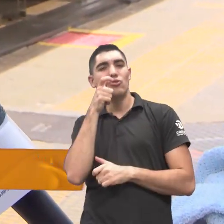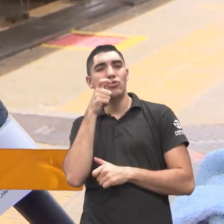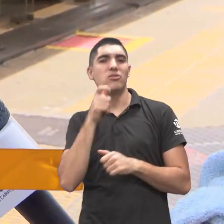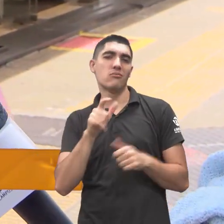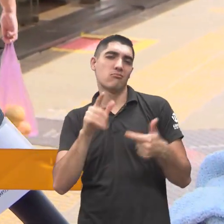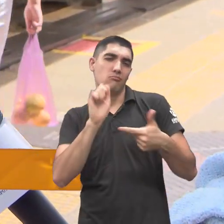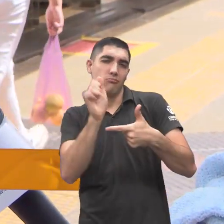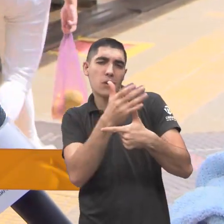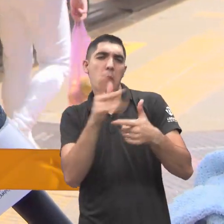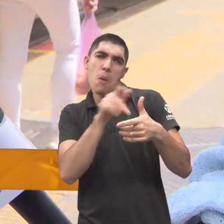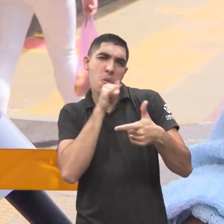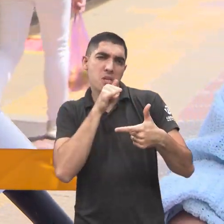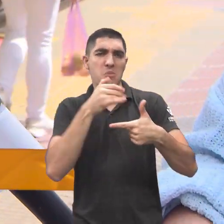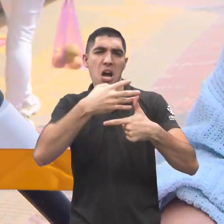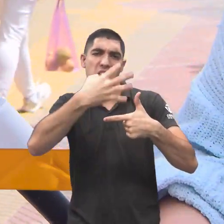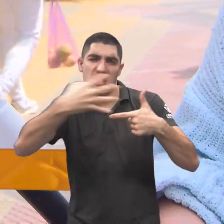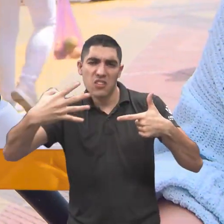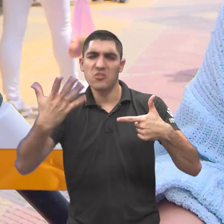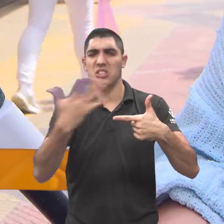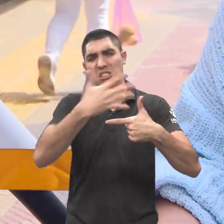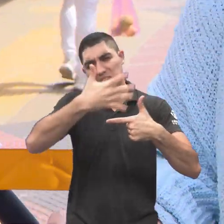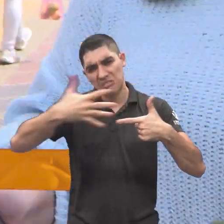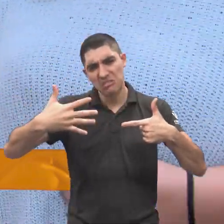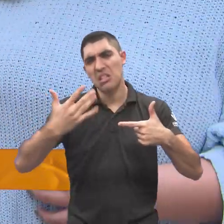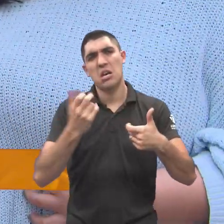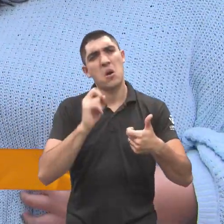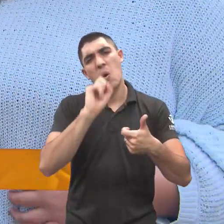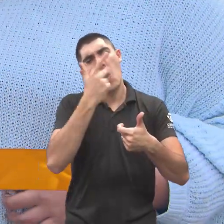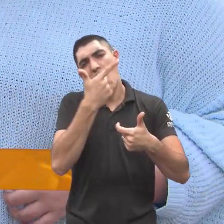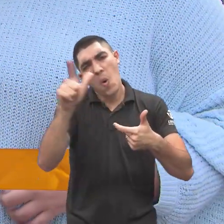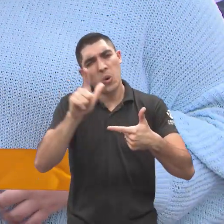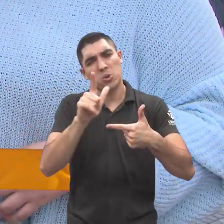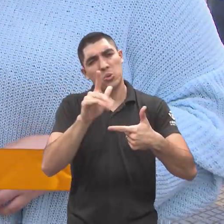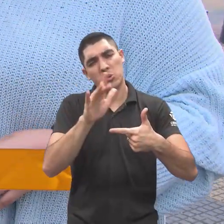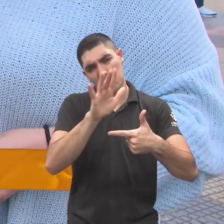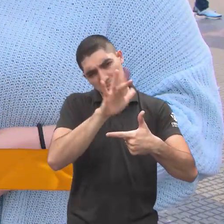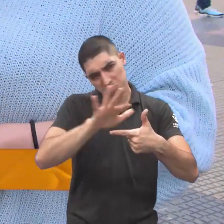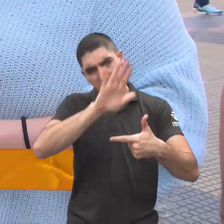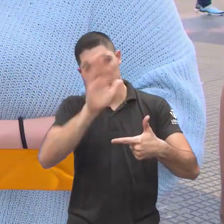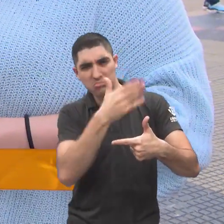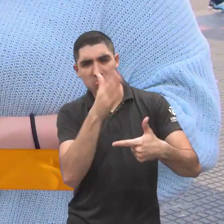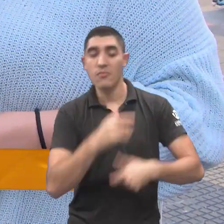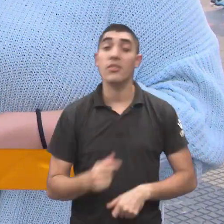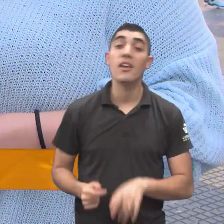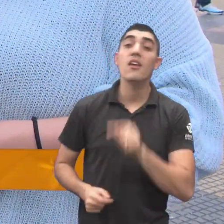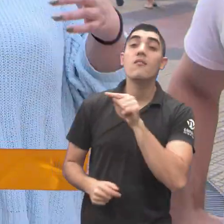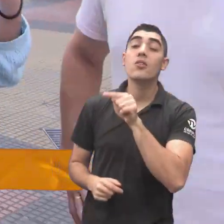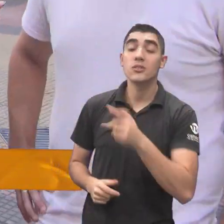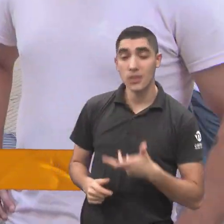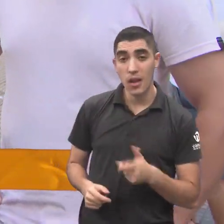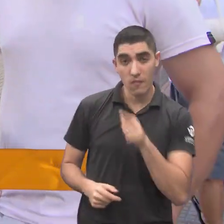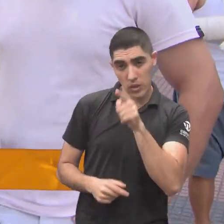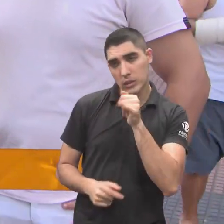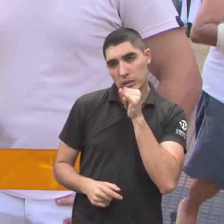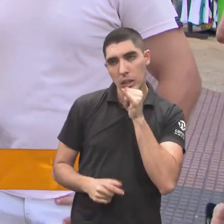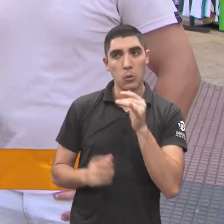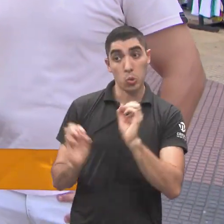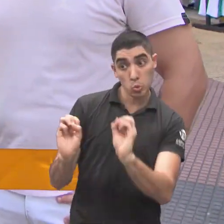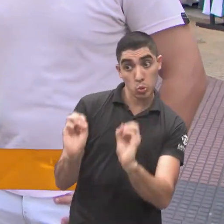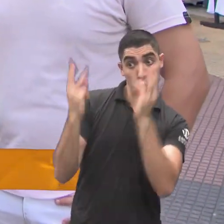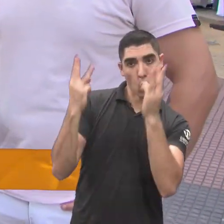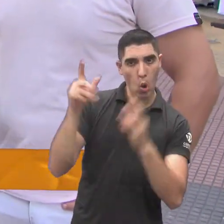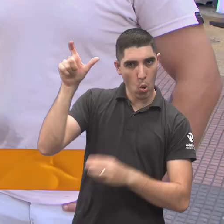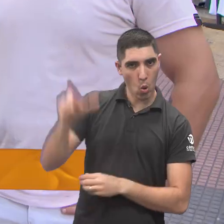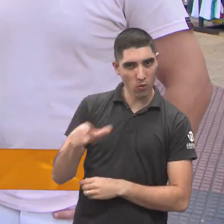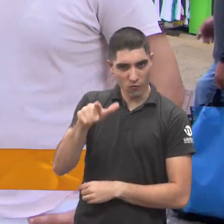a gente prefere esperar sair em casa, porque a gente gosta de assistir também pela Netflix, enfim, qualquer outro streaming que tiver. E você, Cassiano, você curte